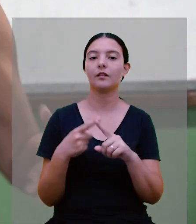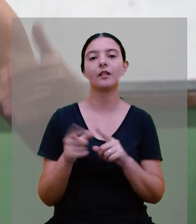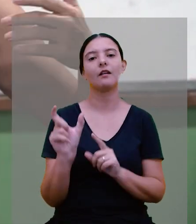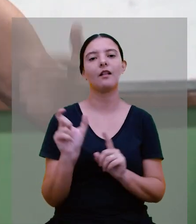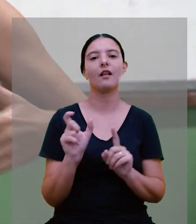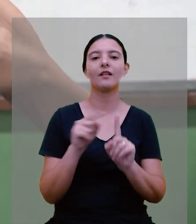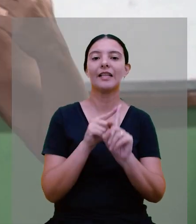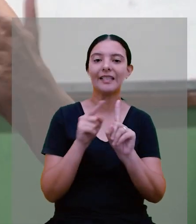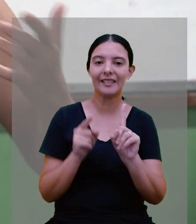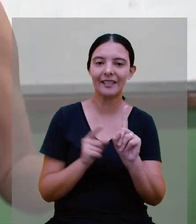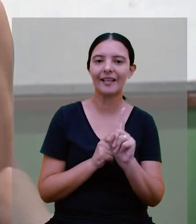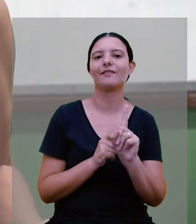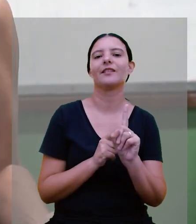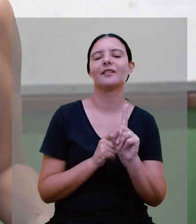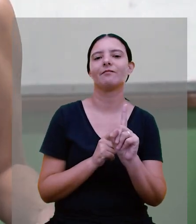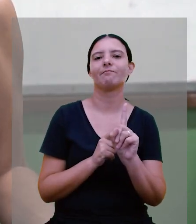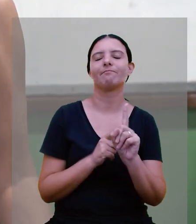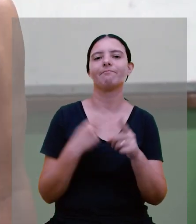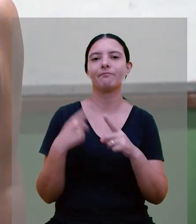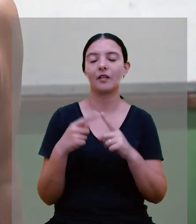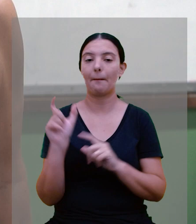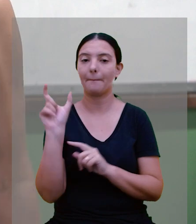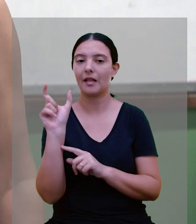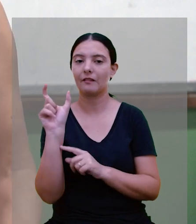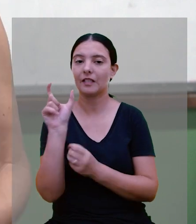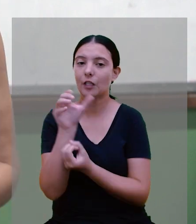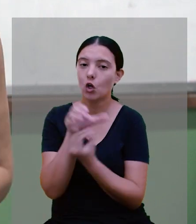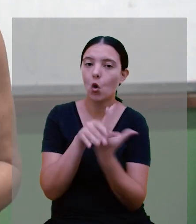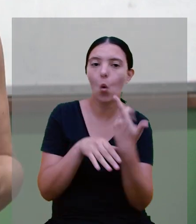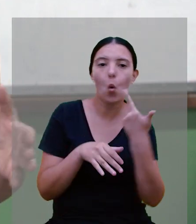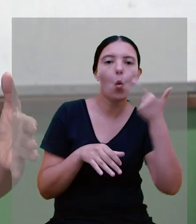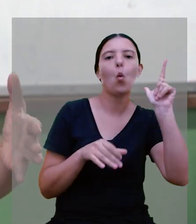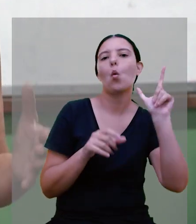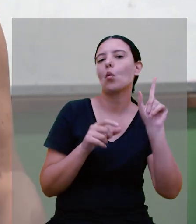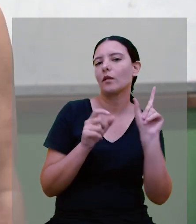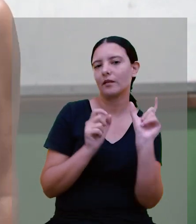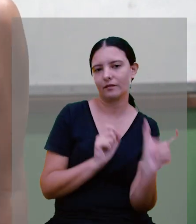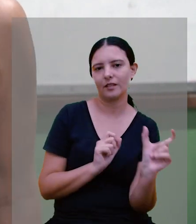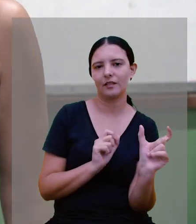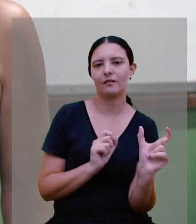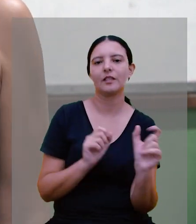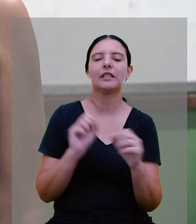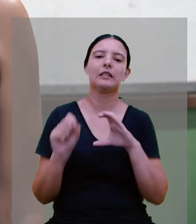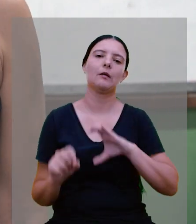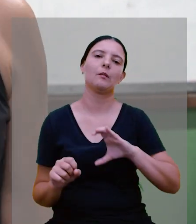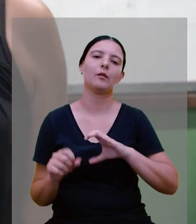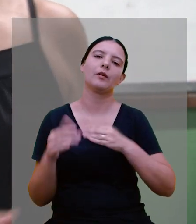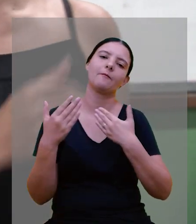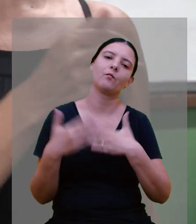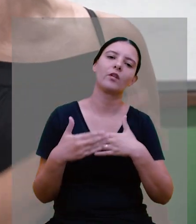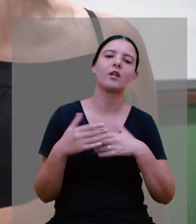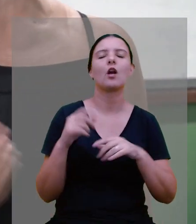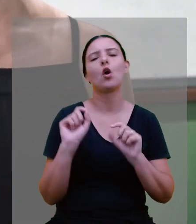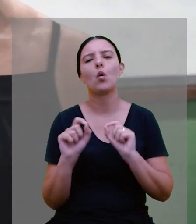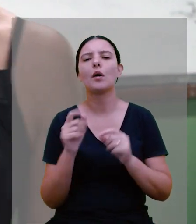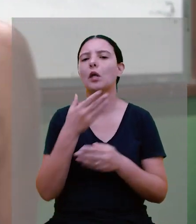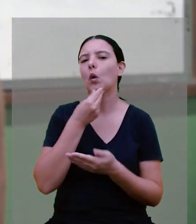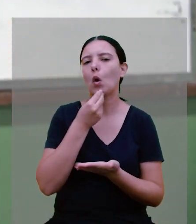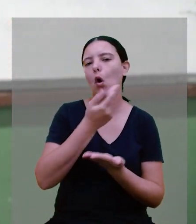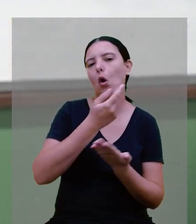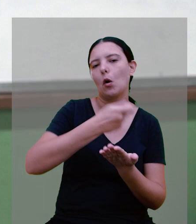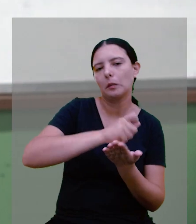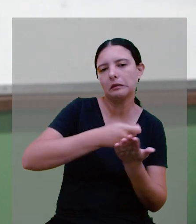grávida. Uma palavra gera outra palavra. Entendeu? Se a gente estivesse fazendo a prova de português, a gente ia dizer assim, o que o autor